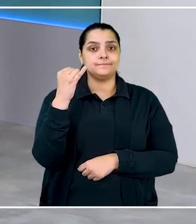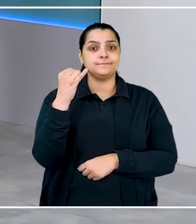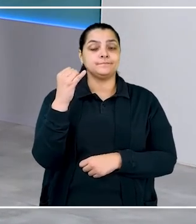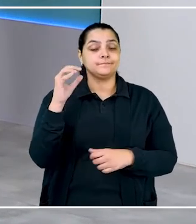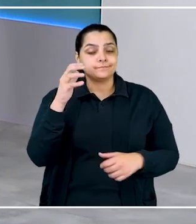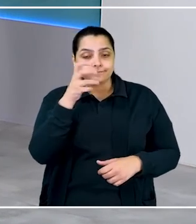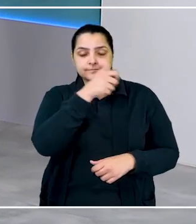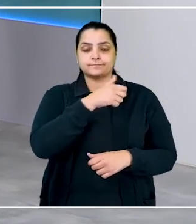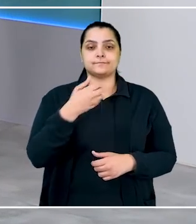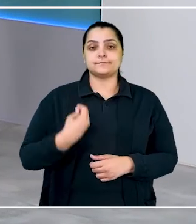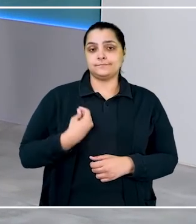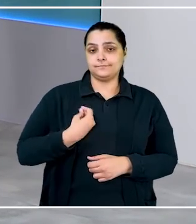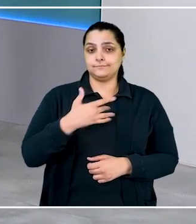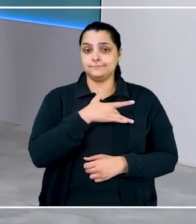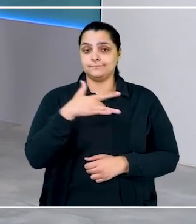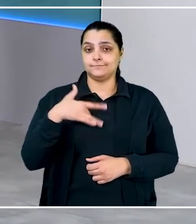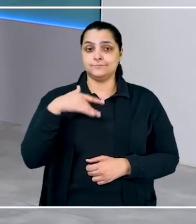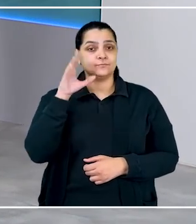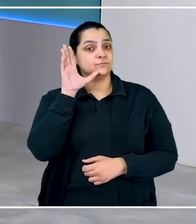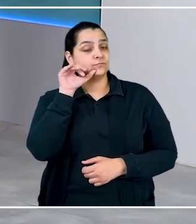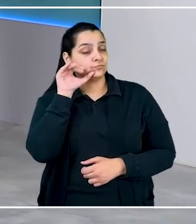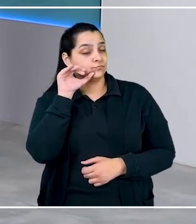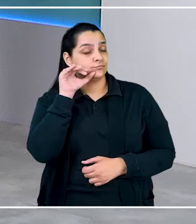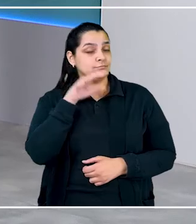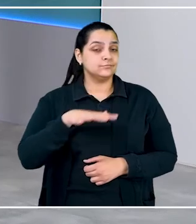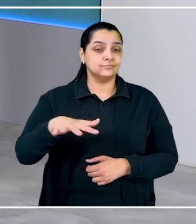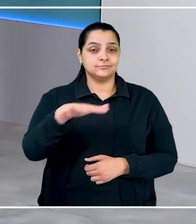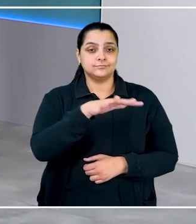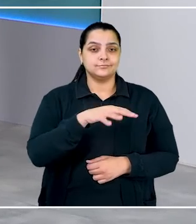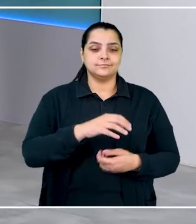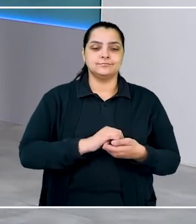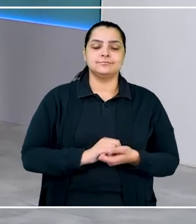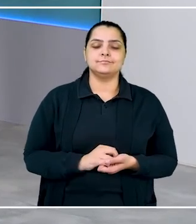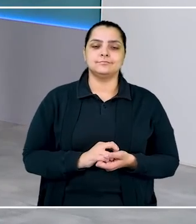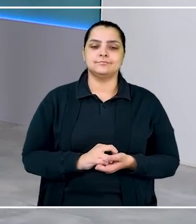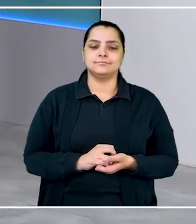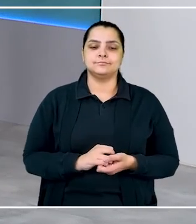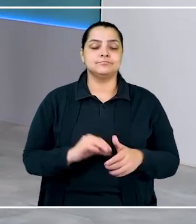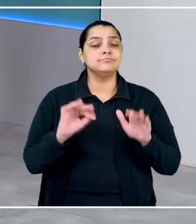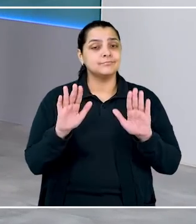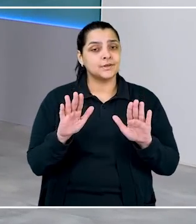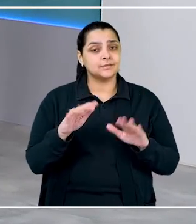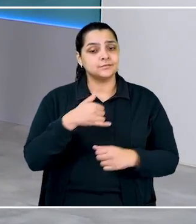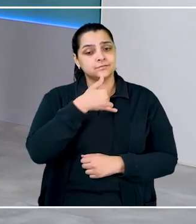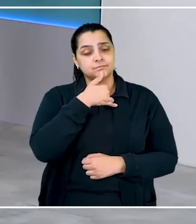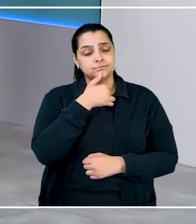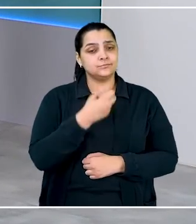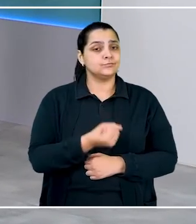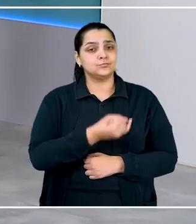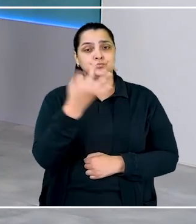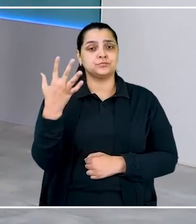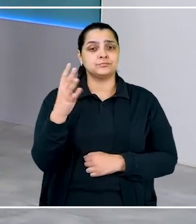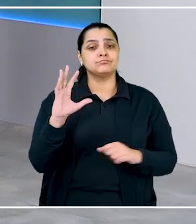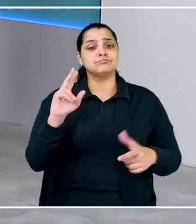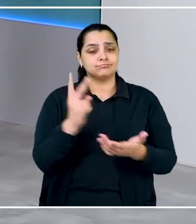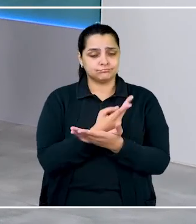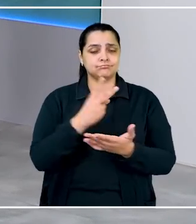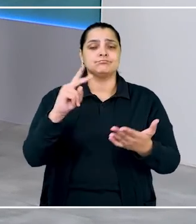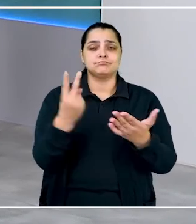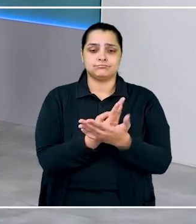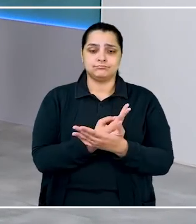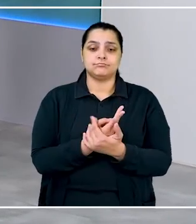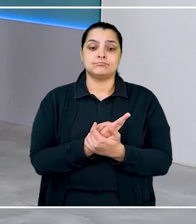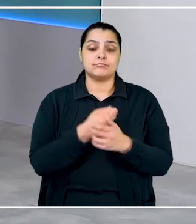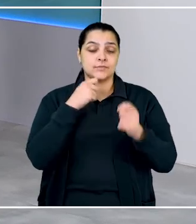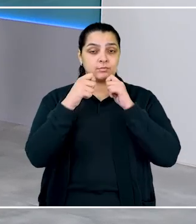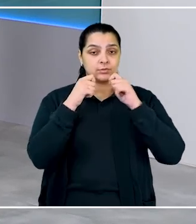de resguardar a vida e a saúde das trabalhadoras e dos trabalhadores. Mas infelizmente, Luana, o número de vítimas ainda é